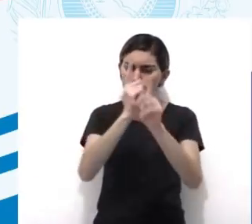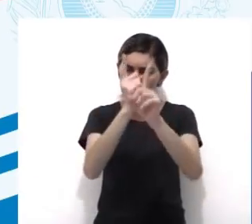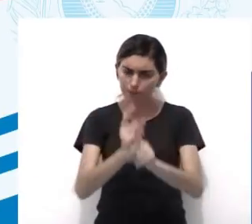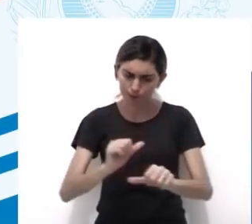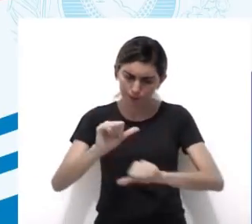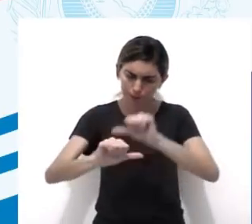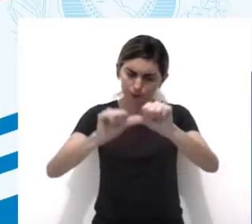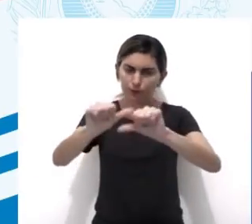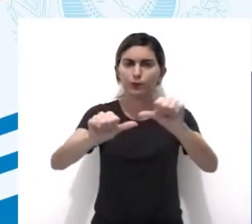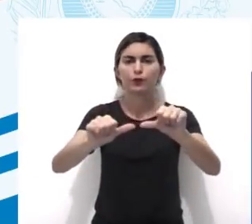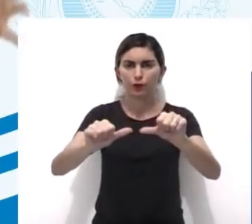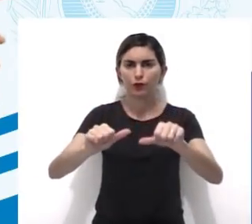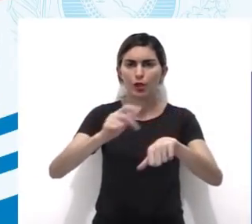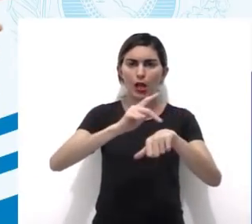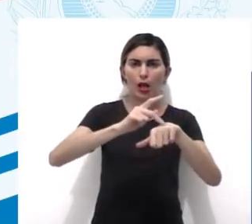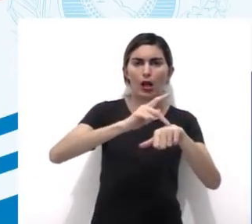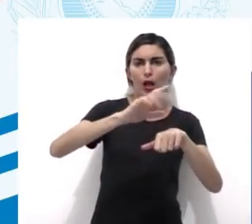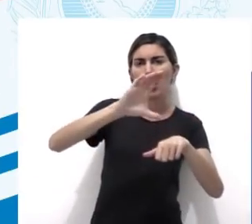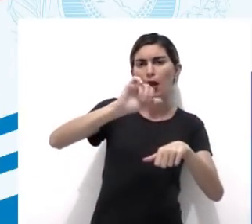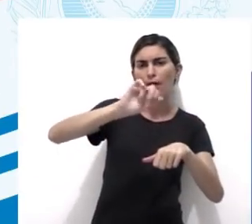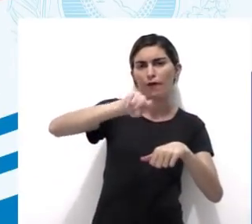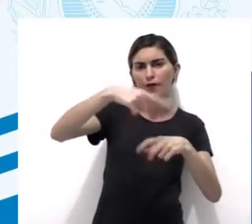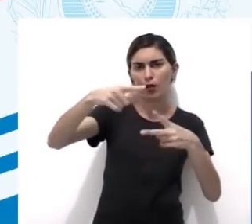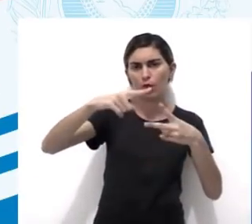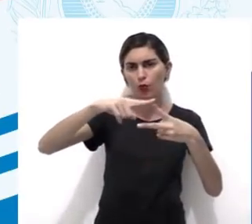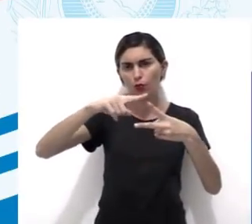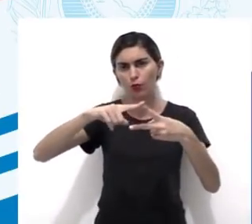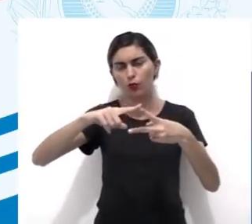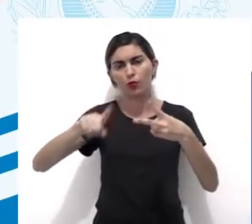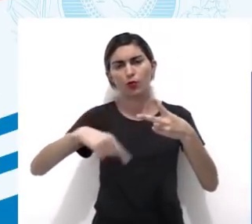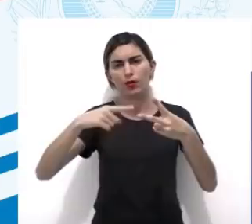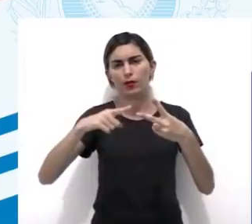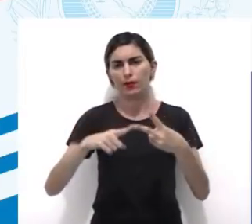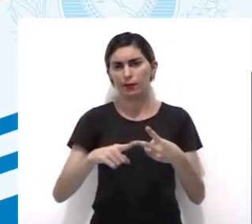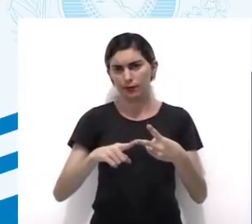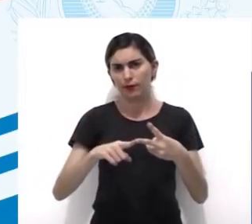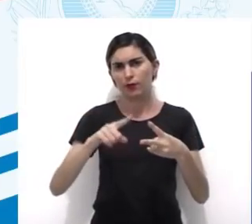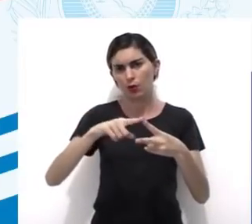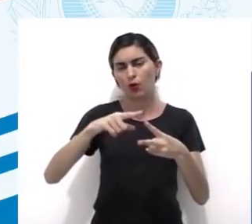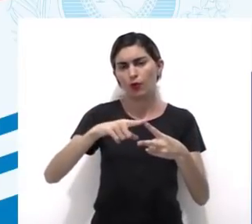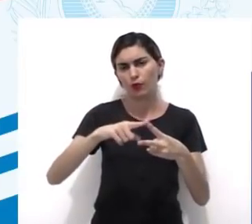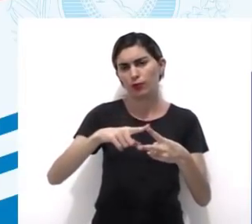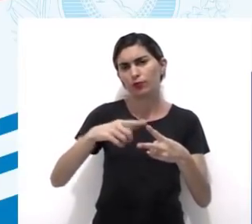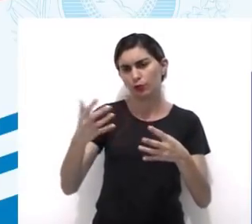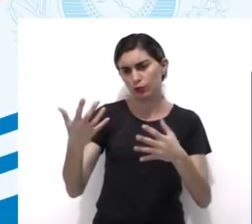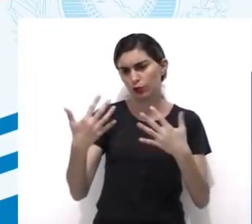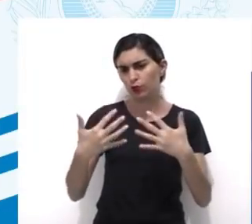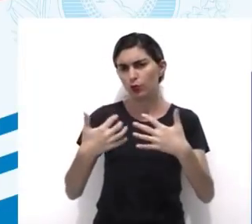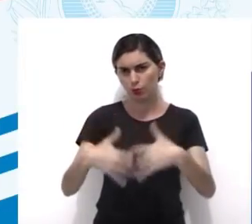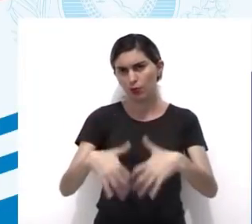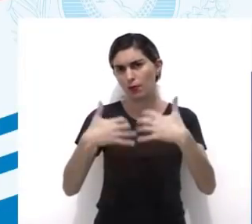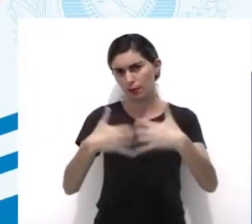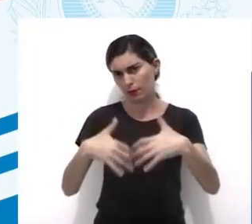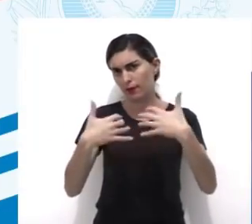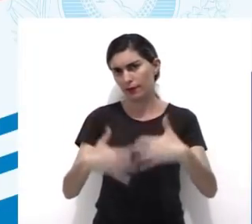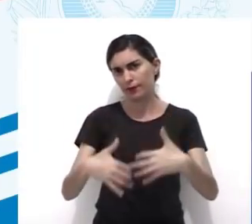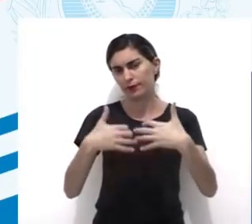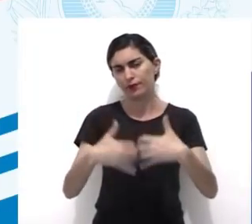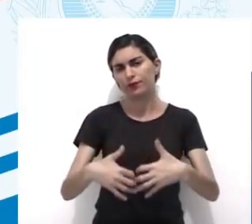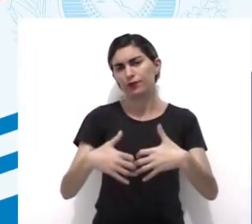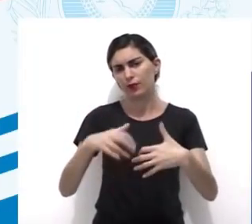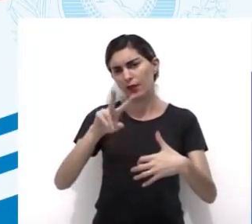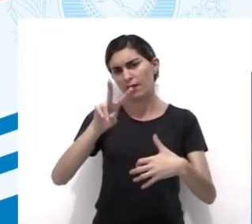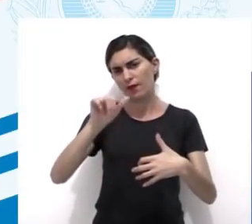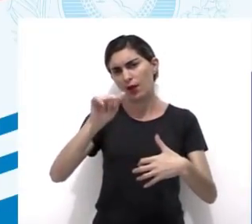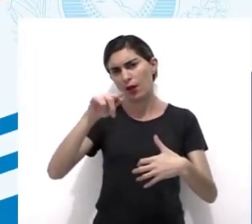entre a matriz energética do carvão, né, que dava funcionamento às máquinas